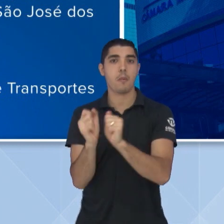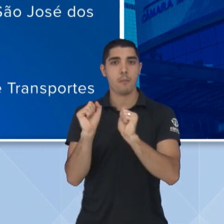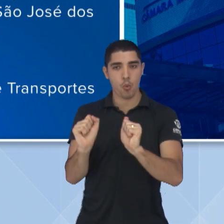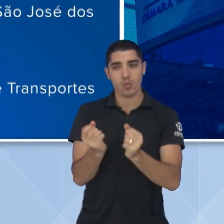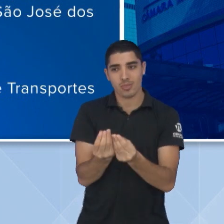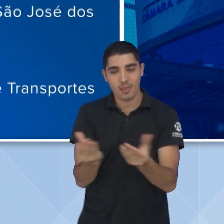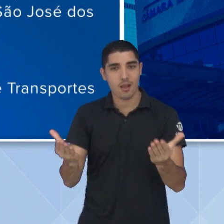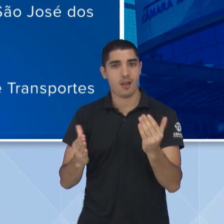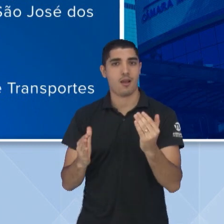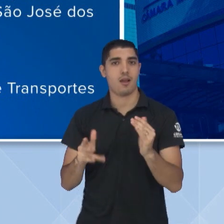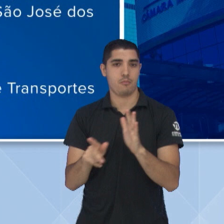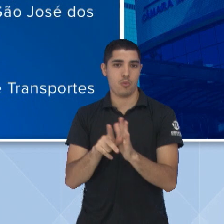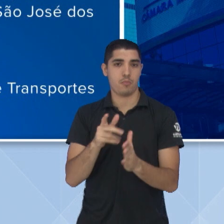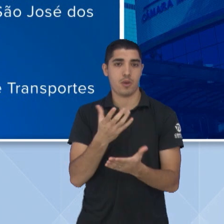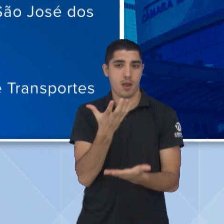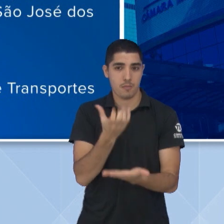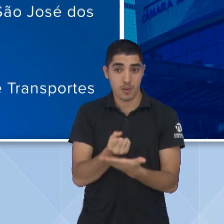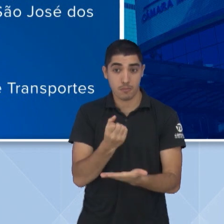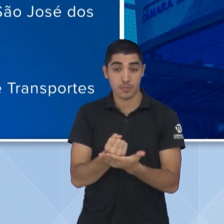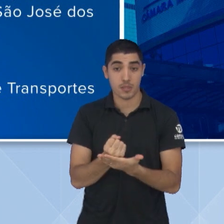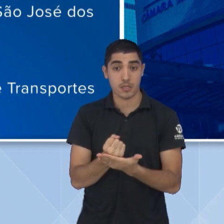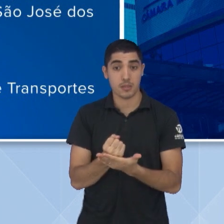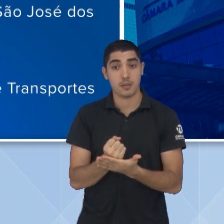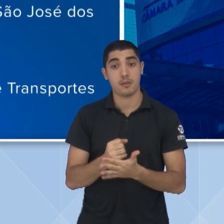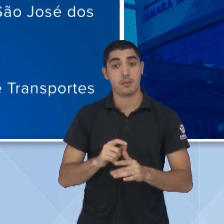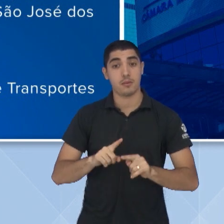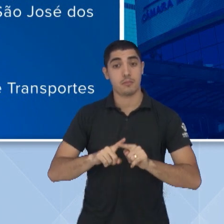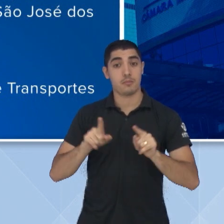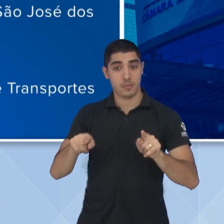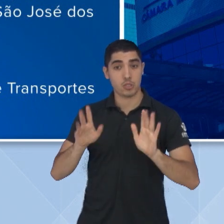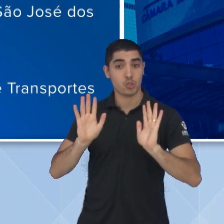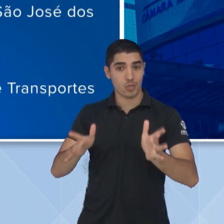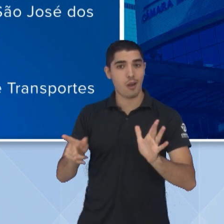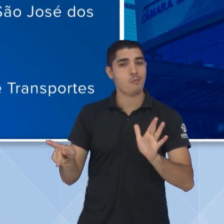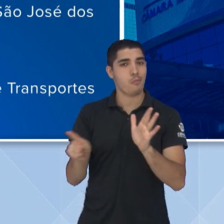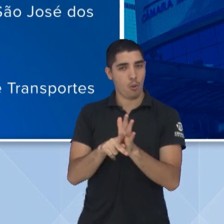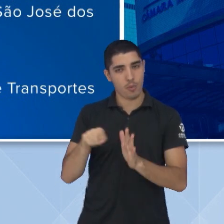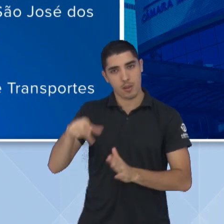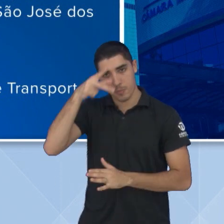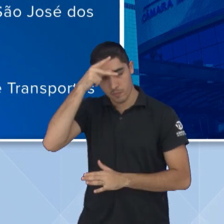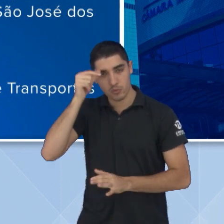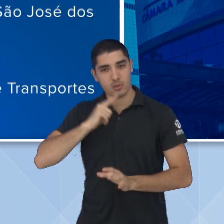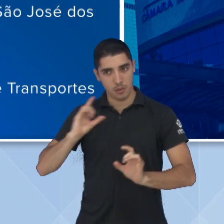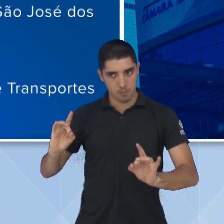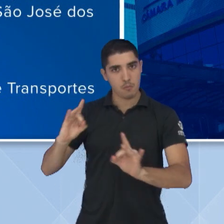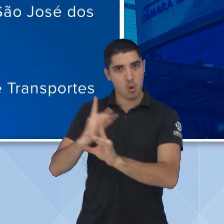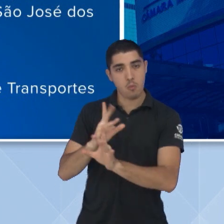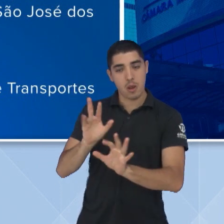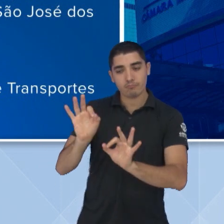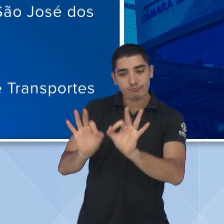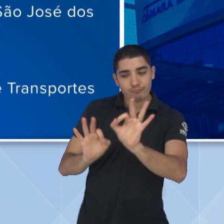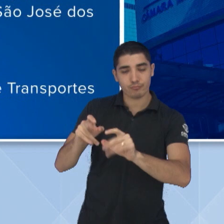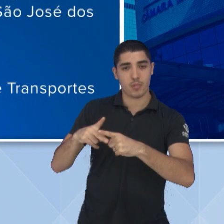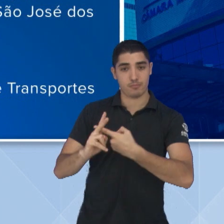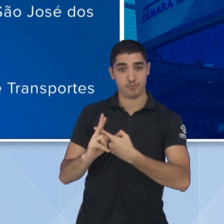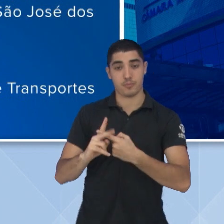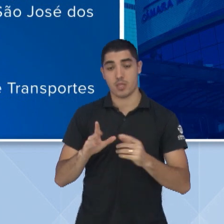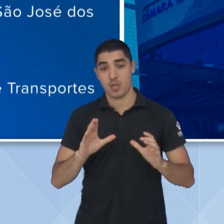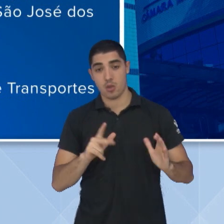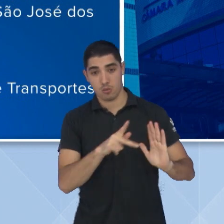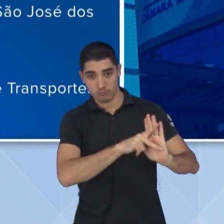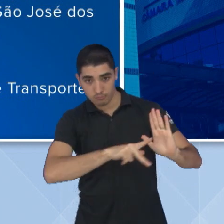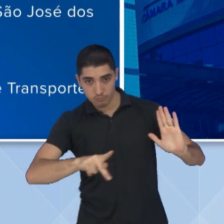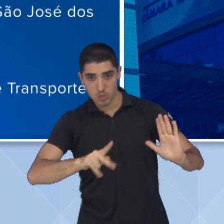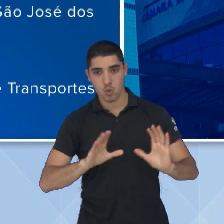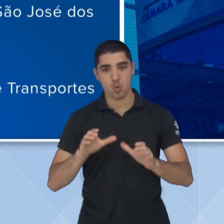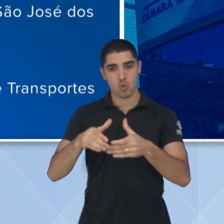pela Prefeitura de São José dos Campos e da outras providências. Rito ordinário, comissões de Justiça, Economia